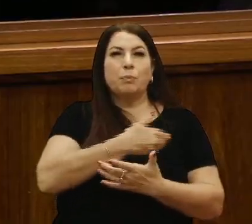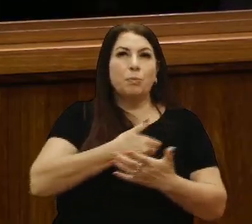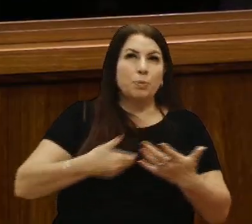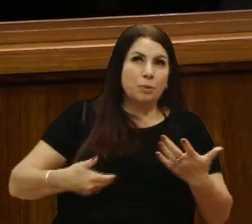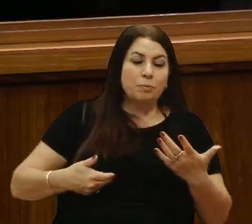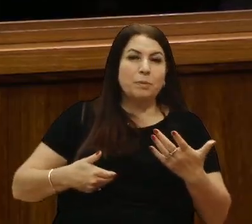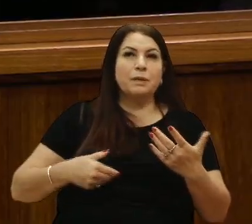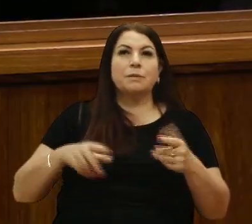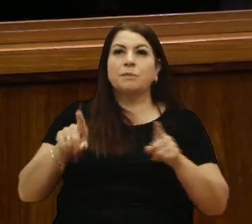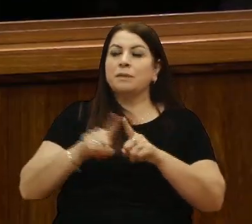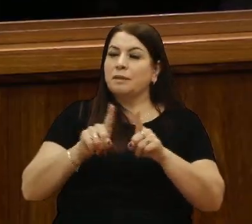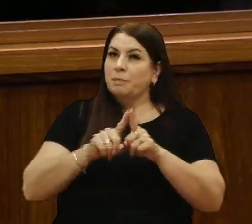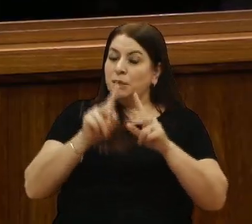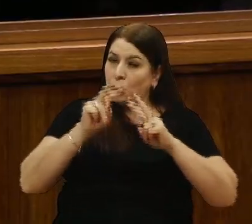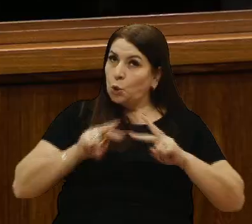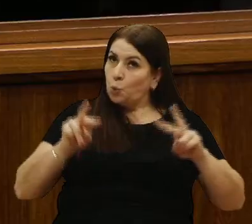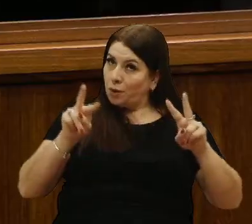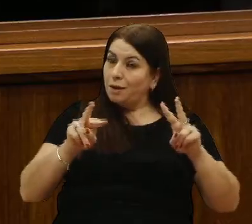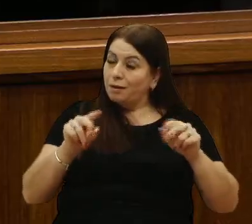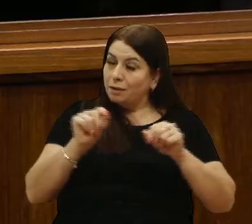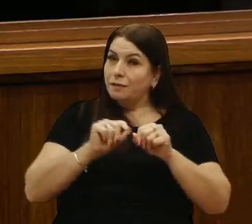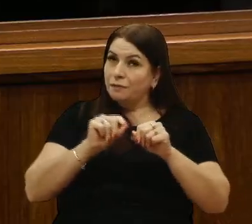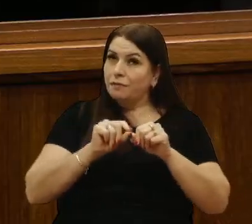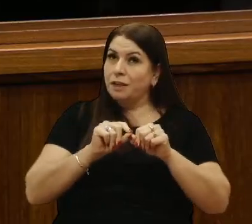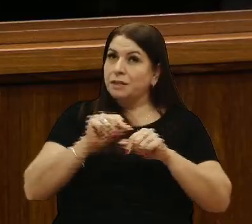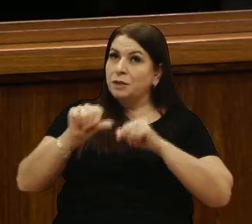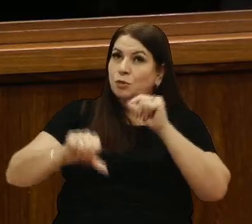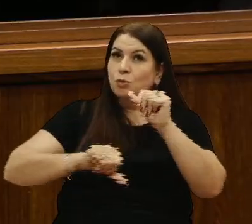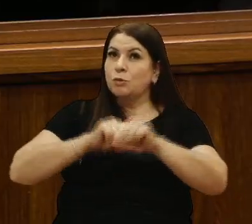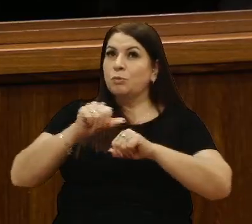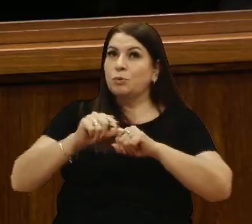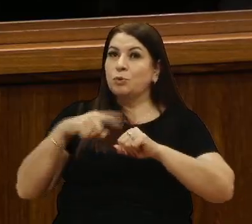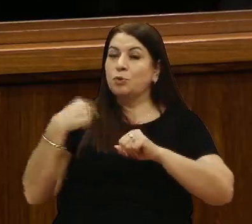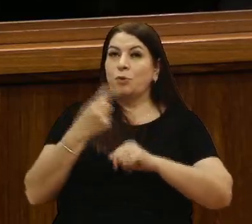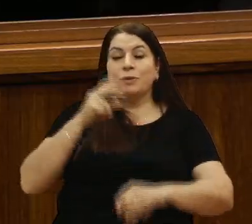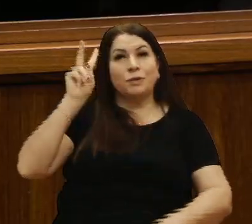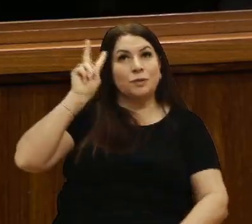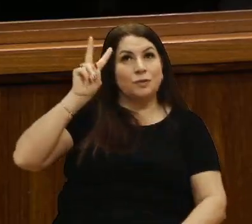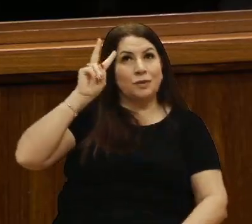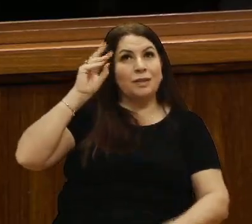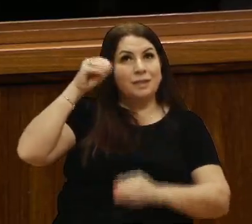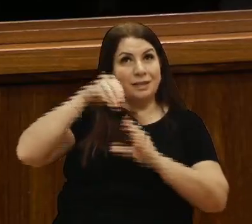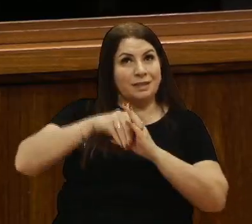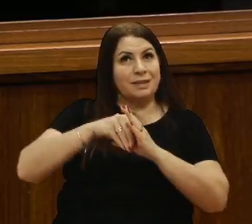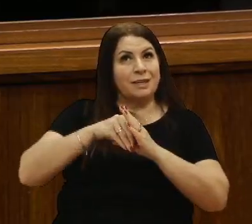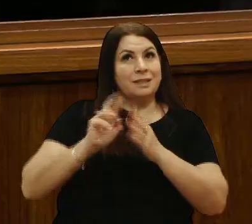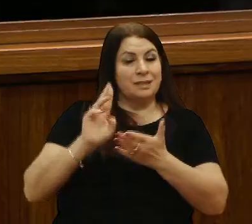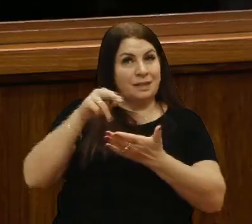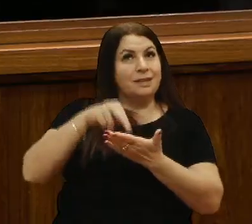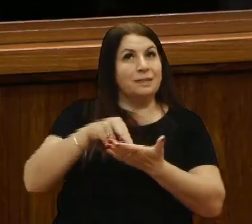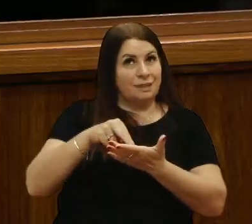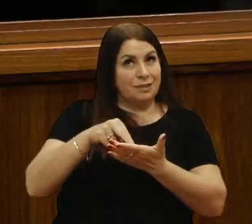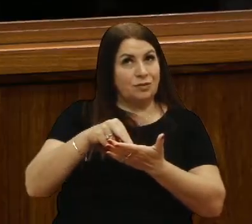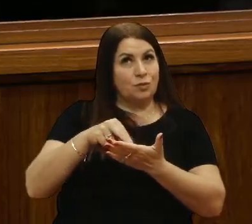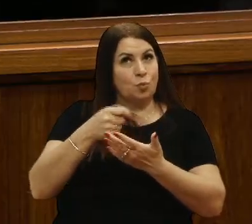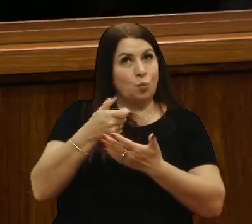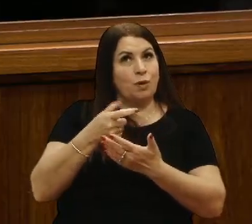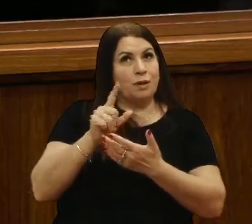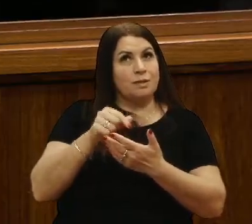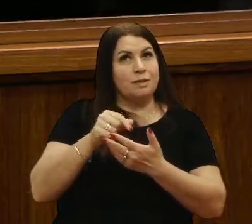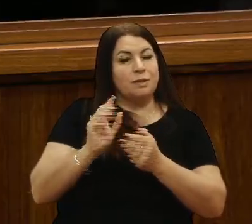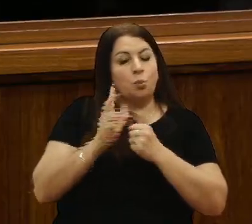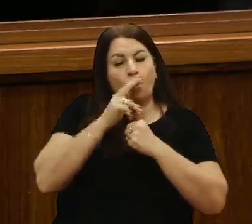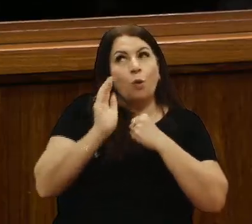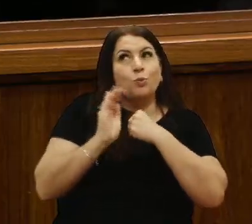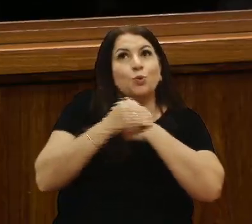pública, mas a gente também tem que olhar para aqueles que fazem e transformam a nossa história dentro da nossa realidade, quase que